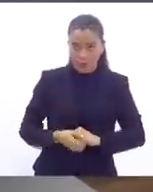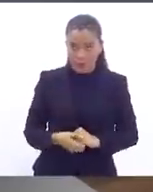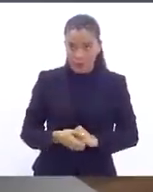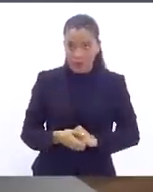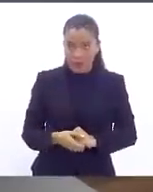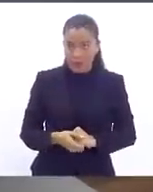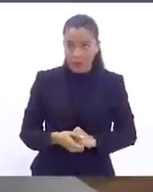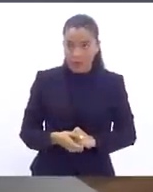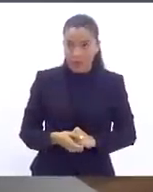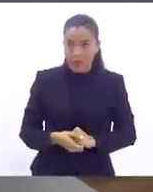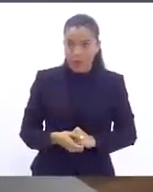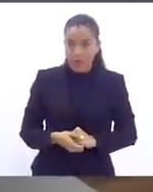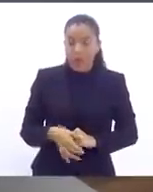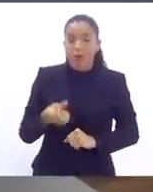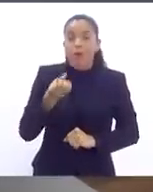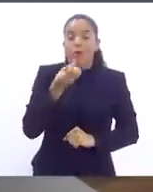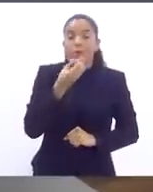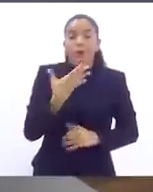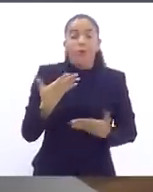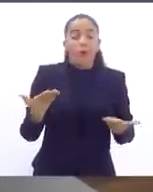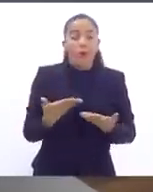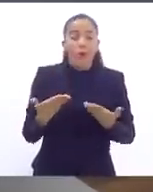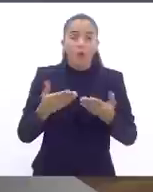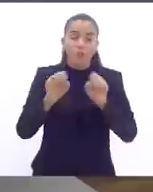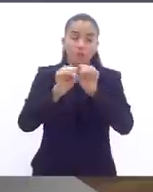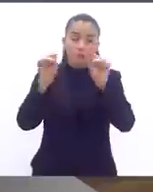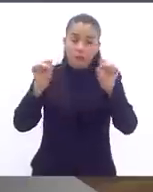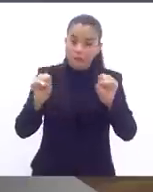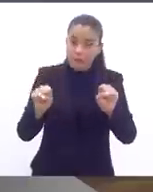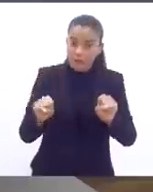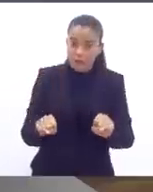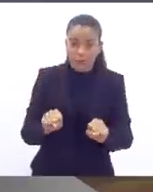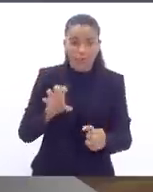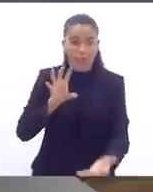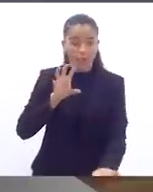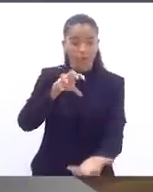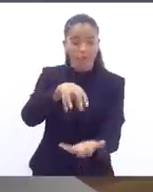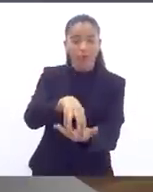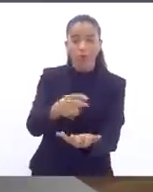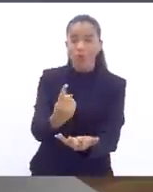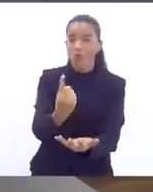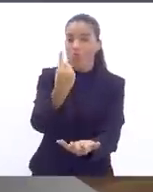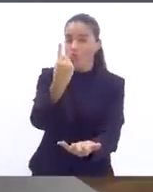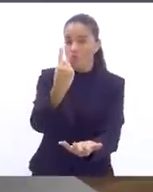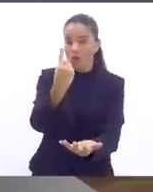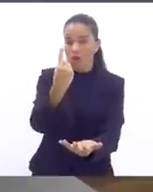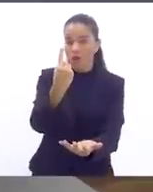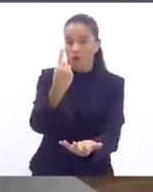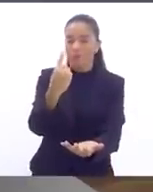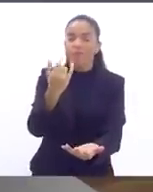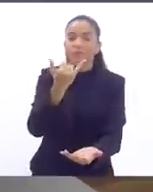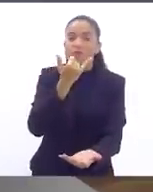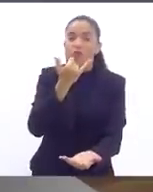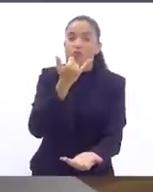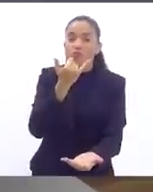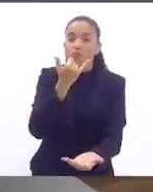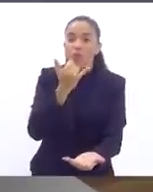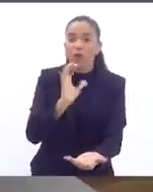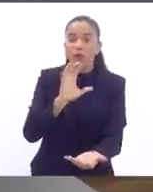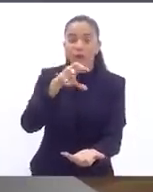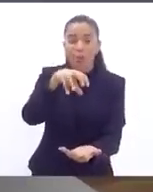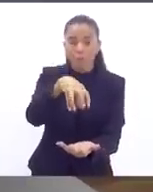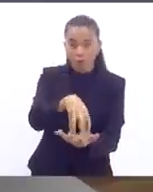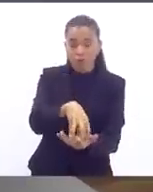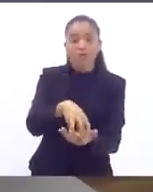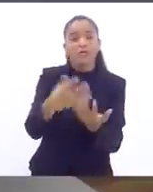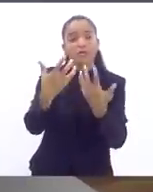insistir bom hoje o sistema ele é Centralizado no órgão só quer dizer desculpa o sistema Centralizado